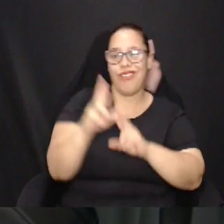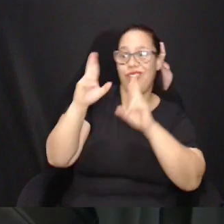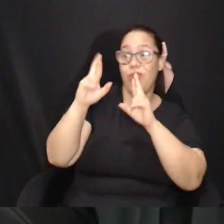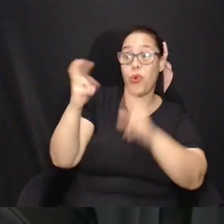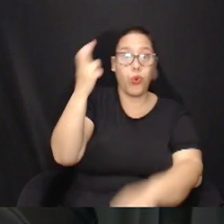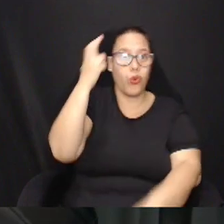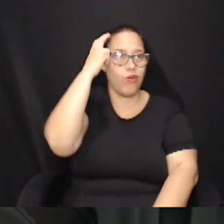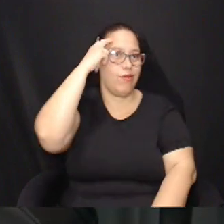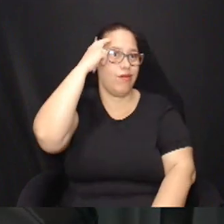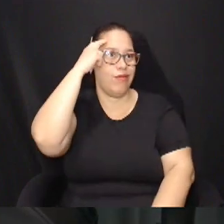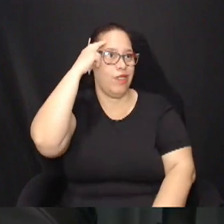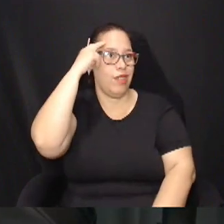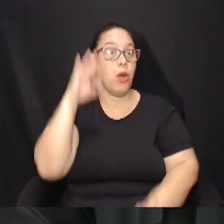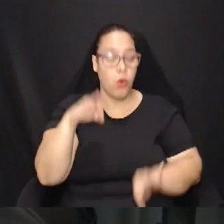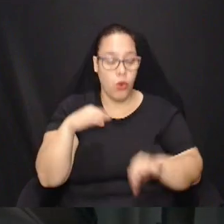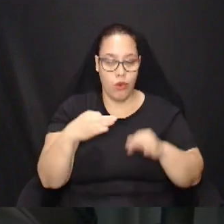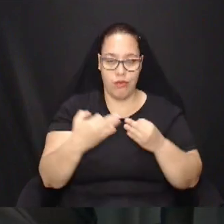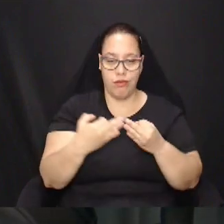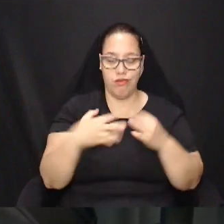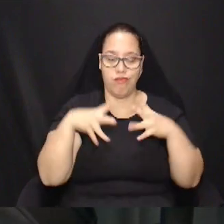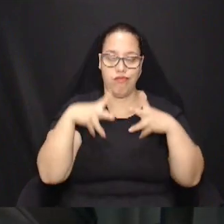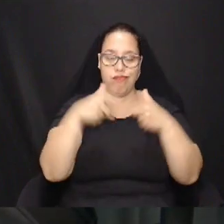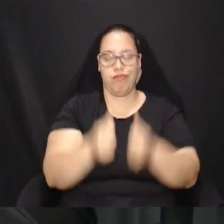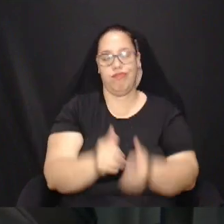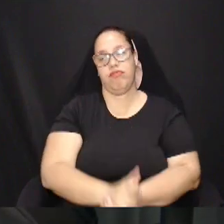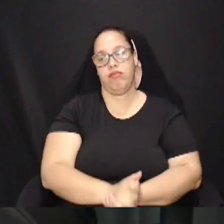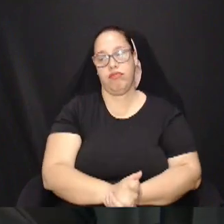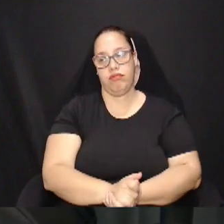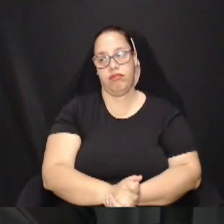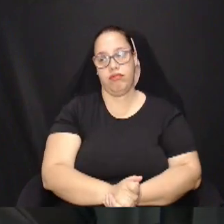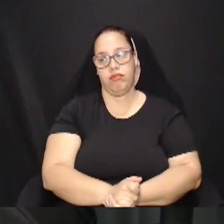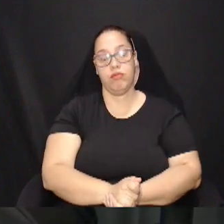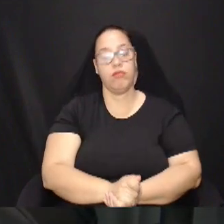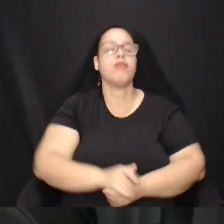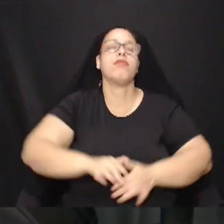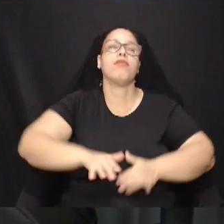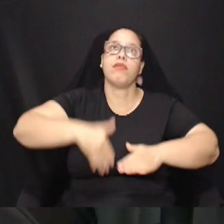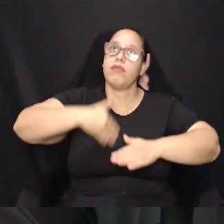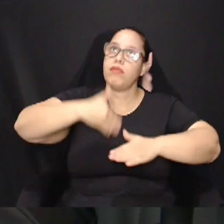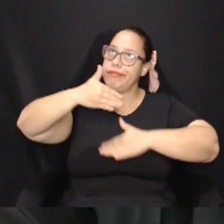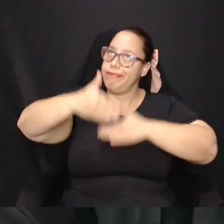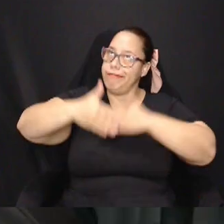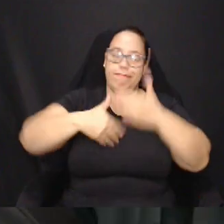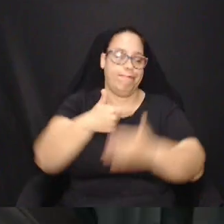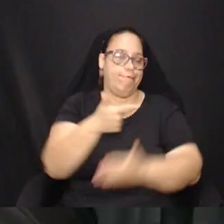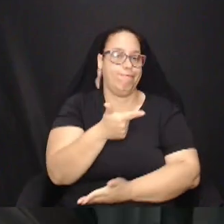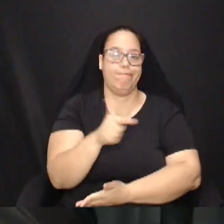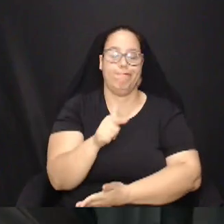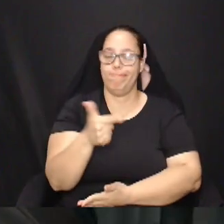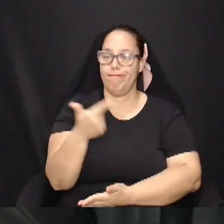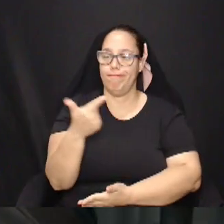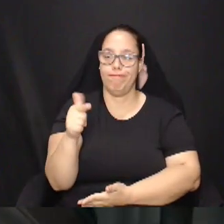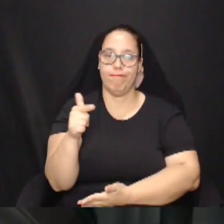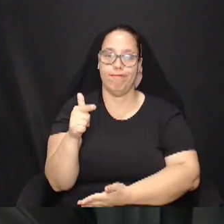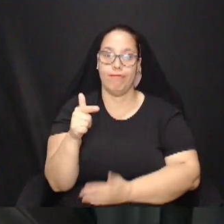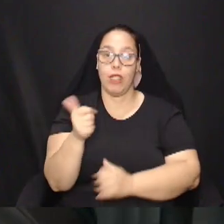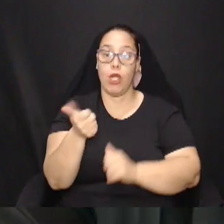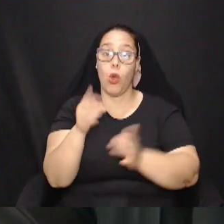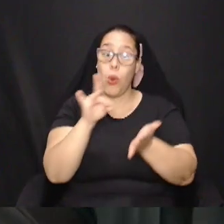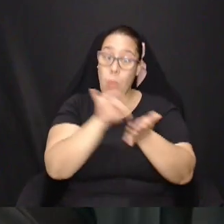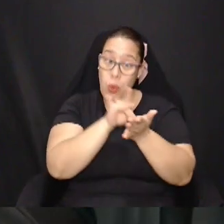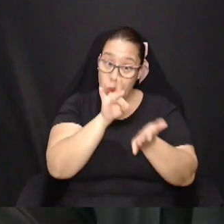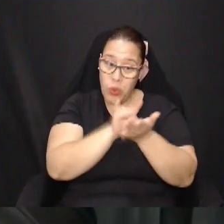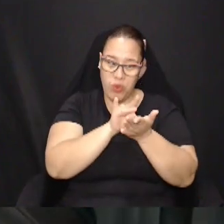a família de uma forma geral. Então aqui a gente passa por um processo em que não existe uma espécie de uma validação mesmo de que isso